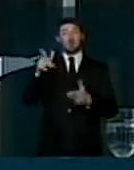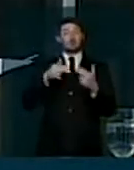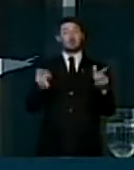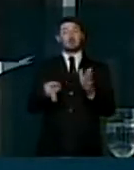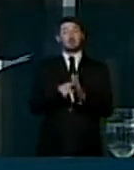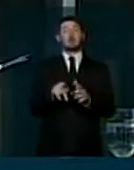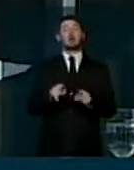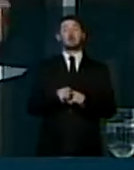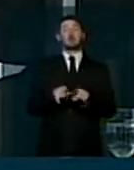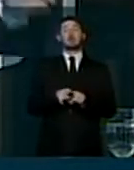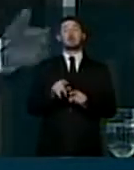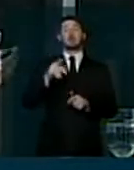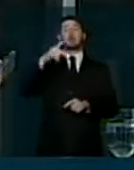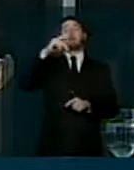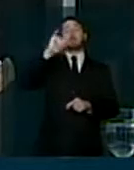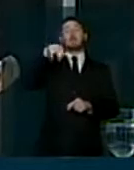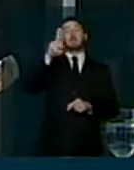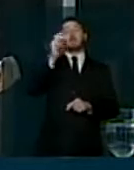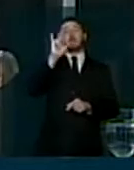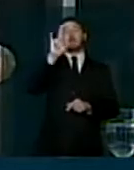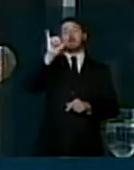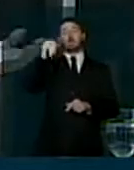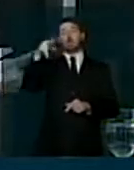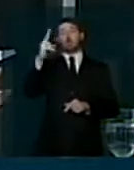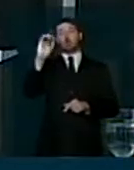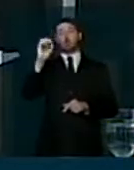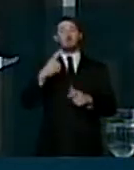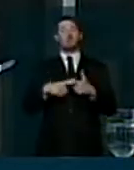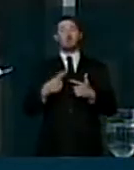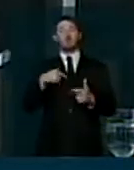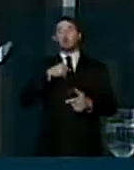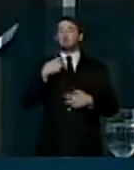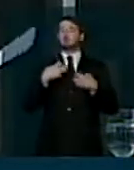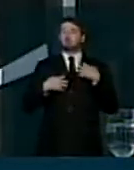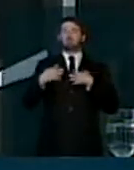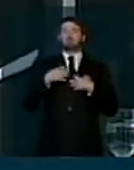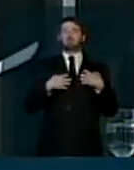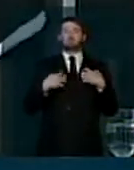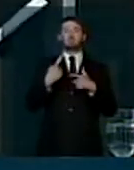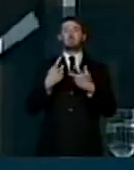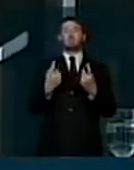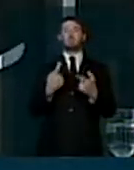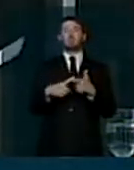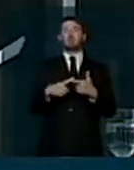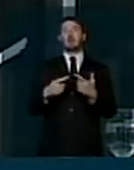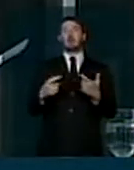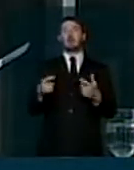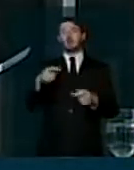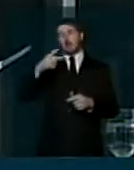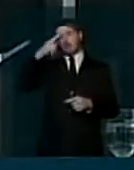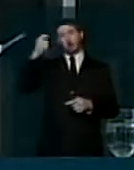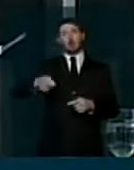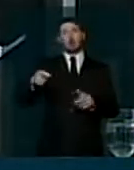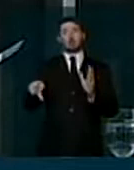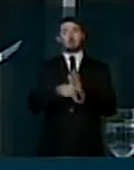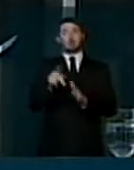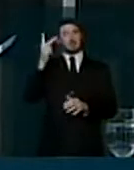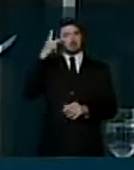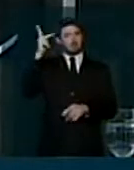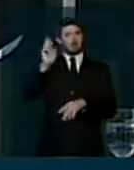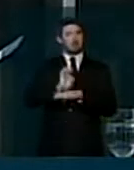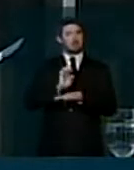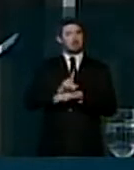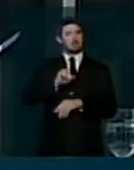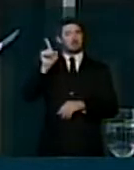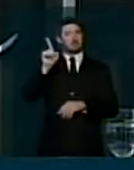Pinheirinho, que muito nos deixou estarrecido com o comportamento das autoridades do Estado de São